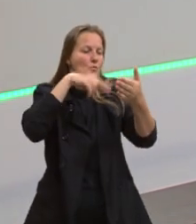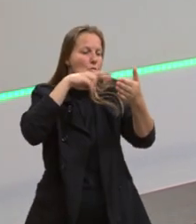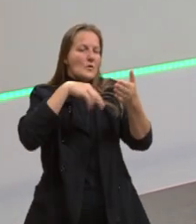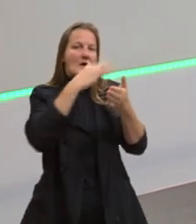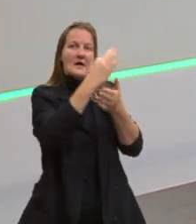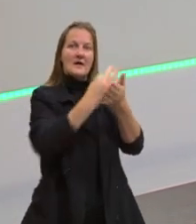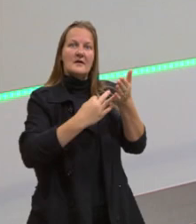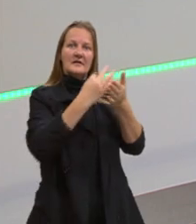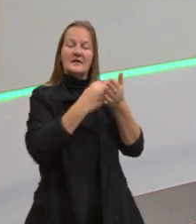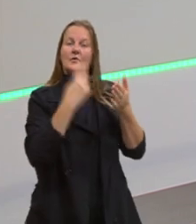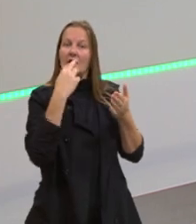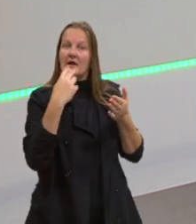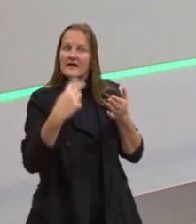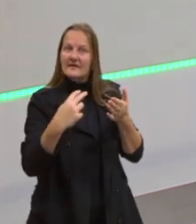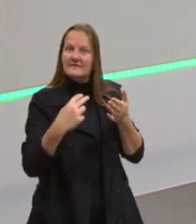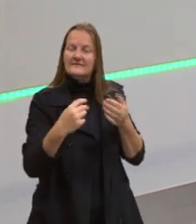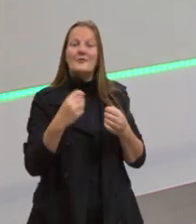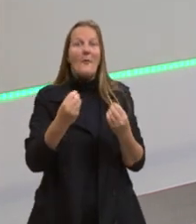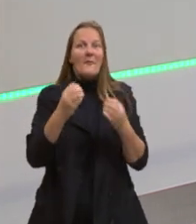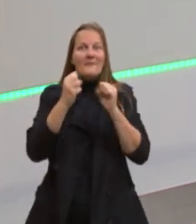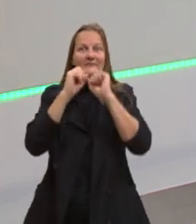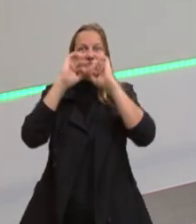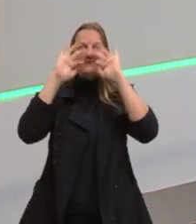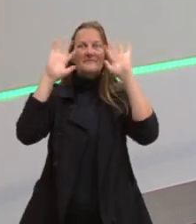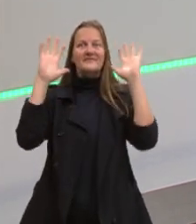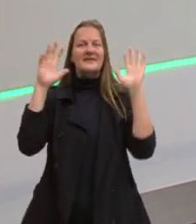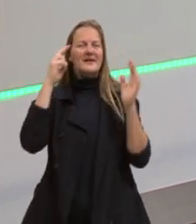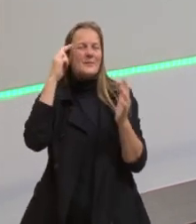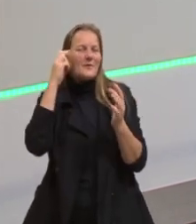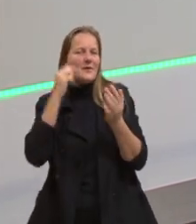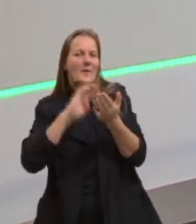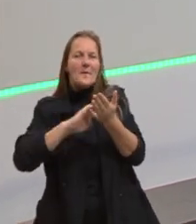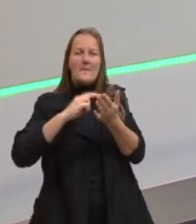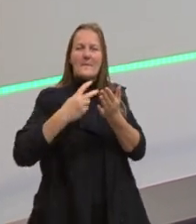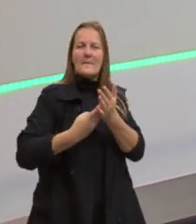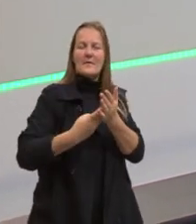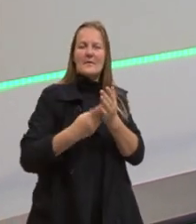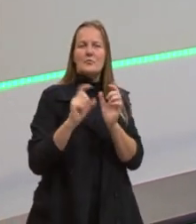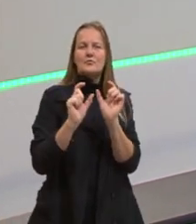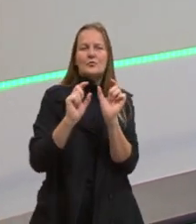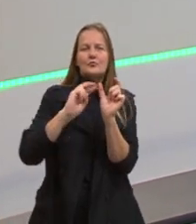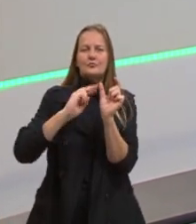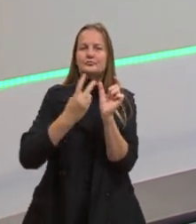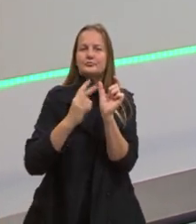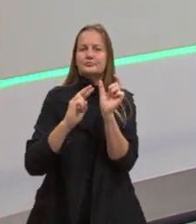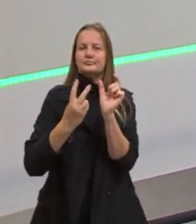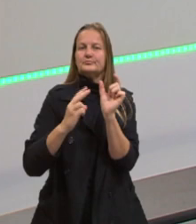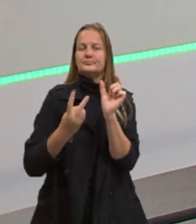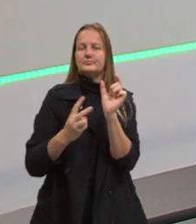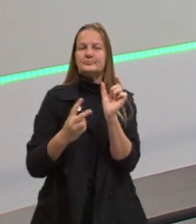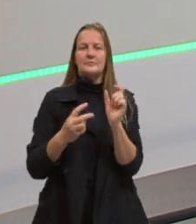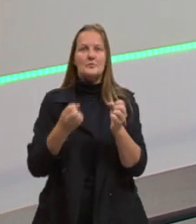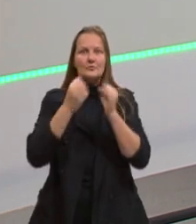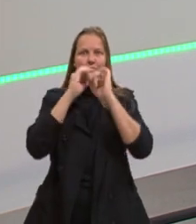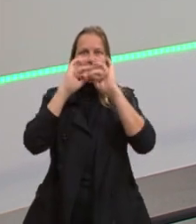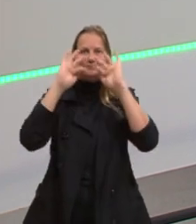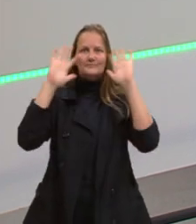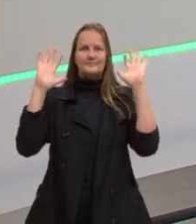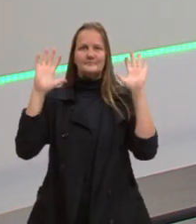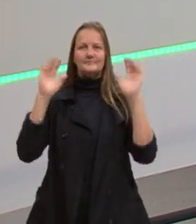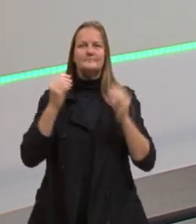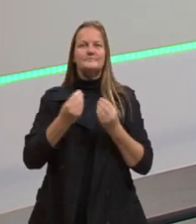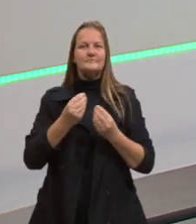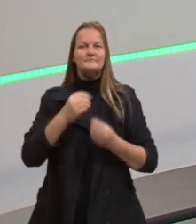em inglês e de uma maneira que eu consiga interpretar traduzir o mais próximo possível que eu consegui entender